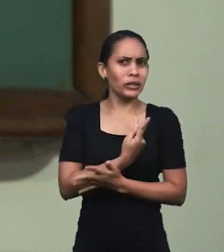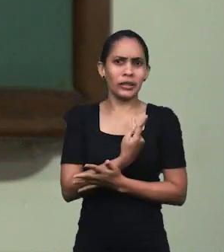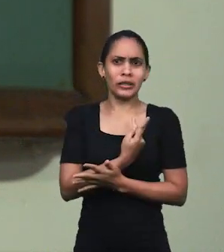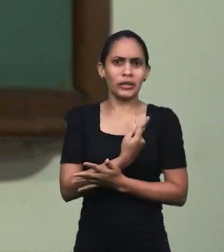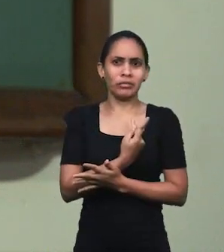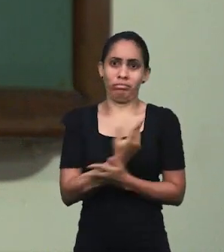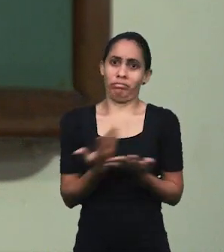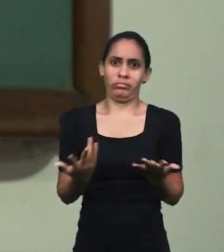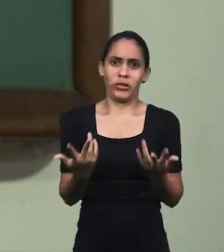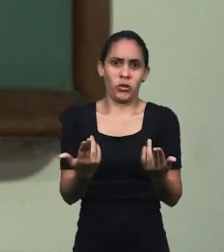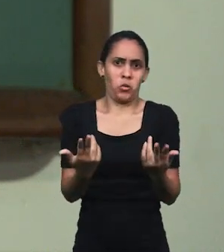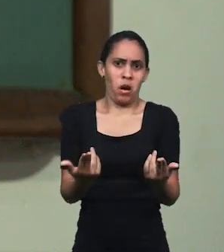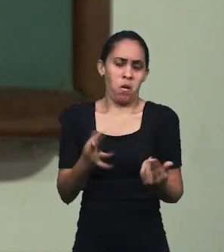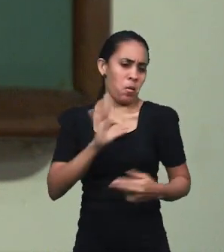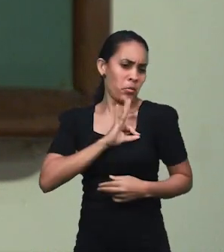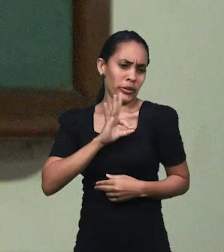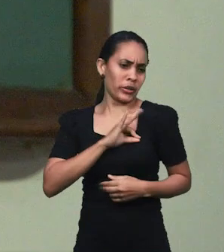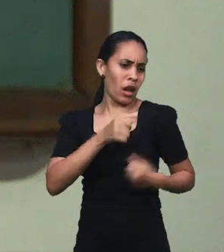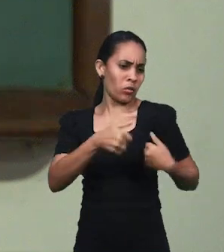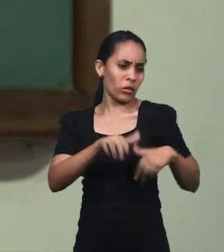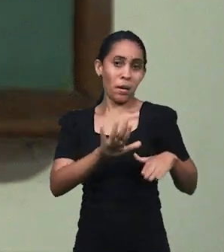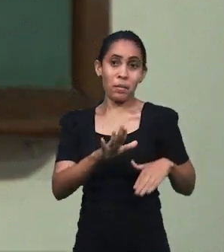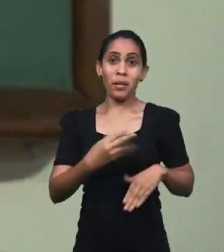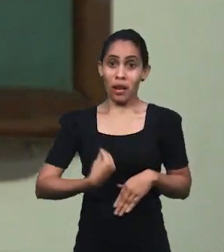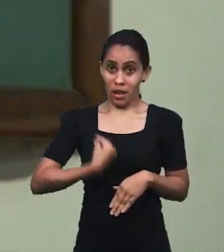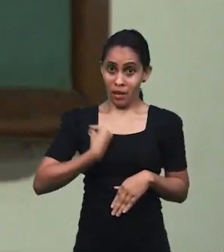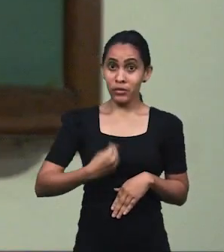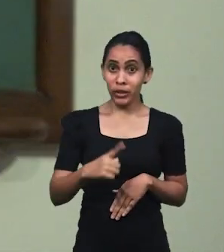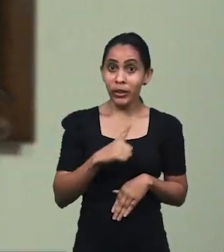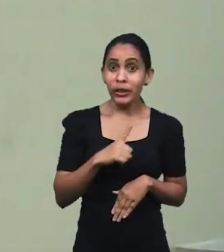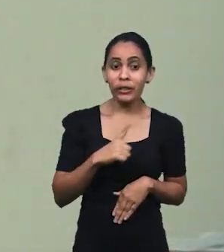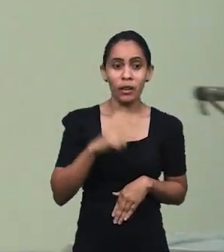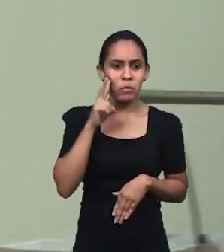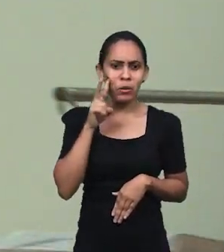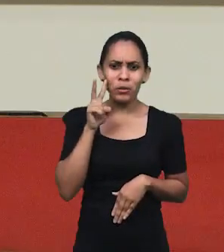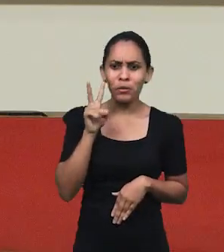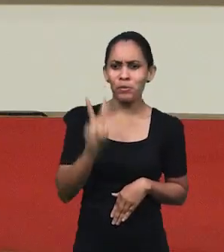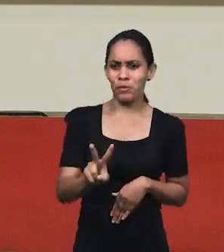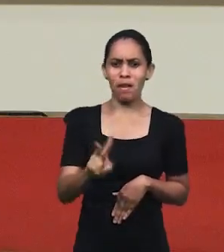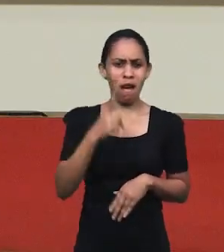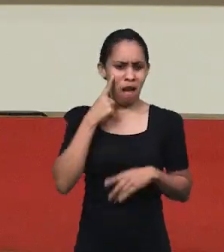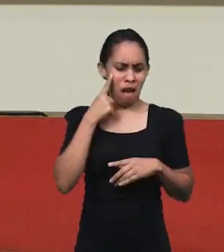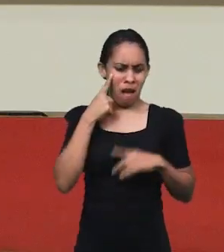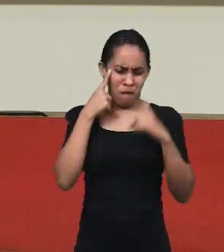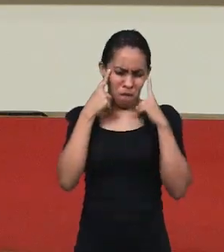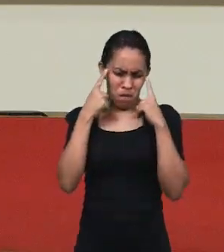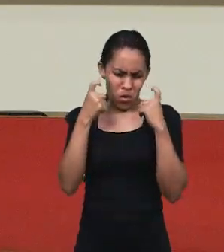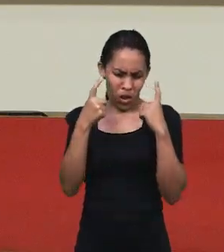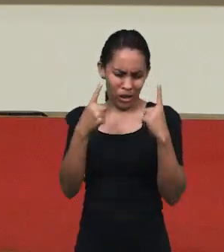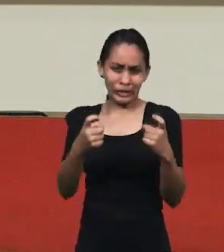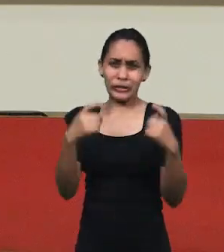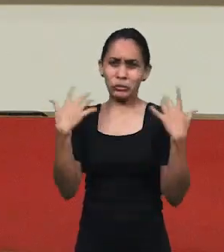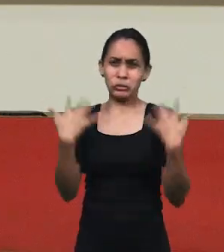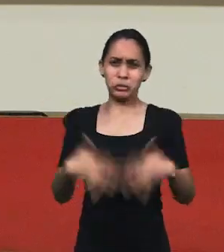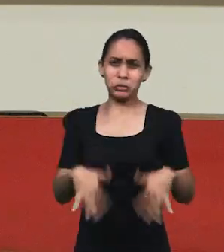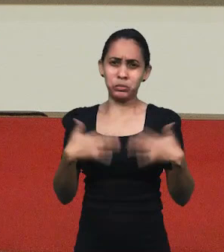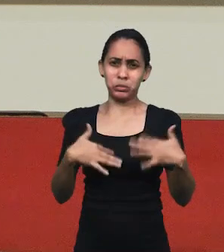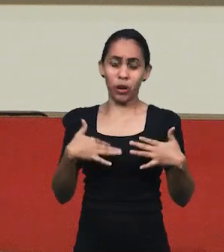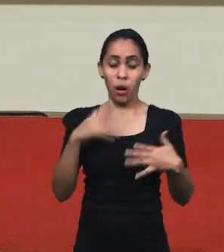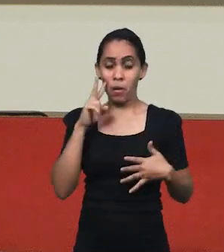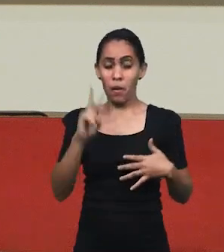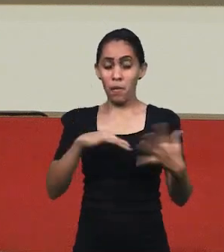natural, até que aconteça com um soldado, com um policial, pela vida que tem, pelas cenas que passam, pela violência que